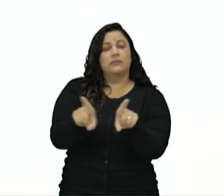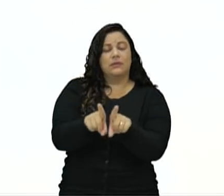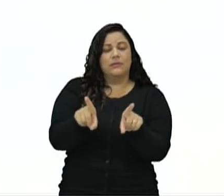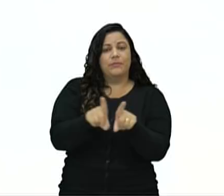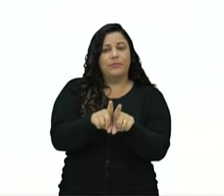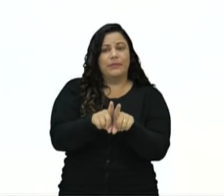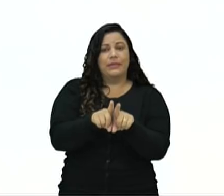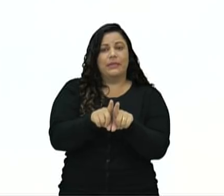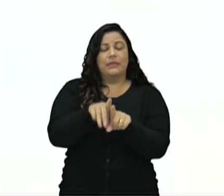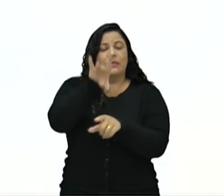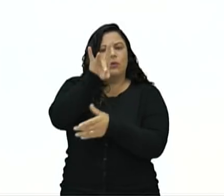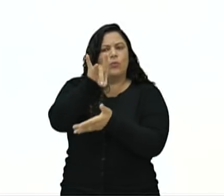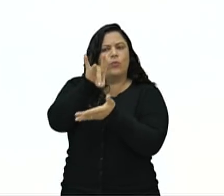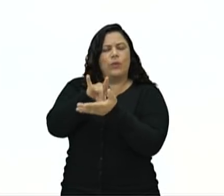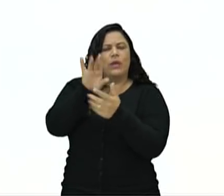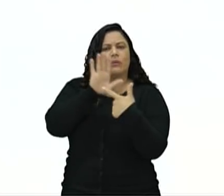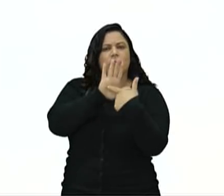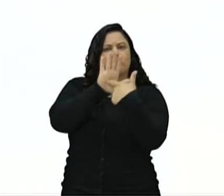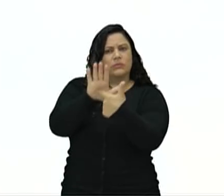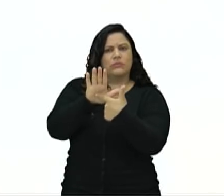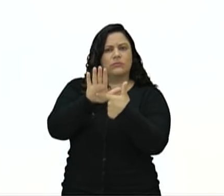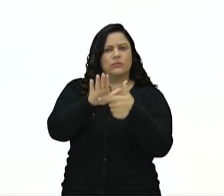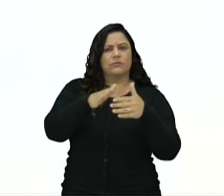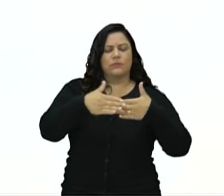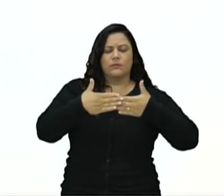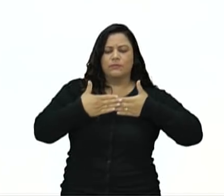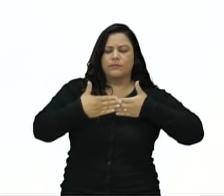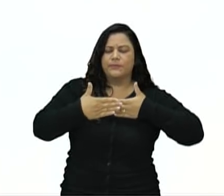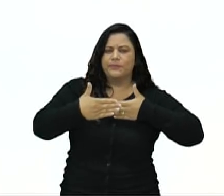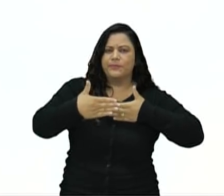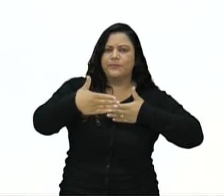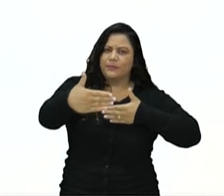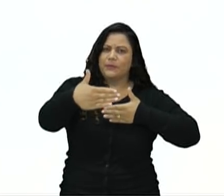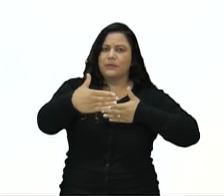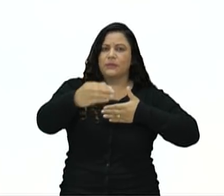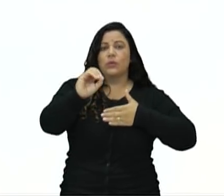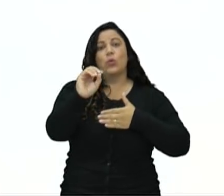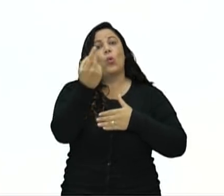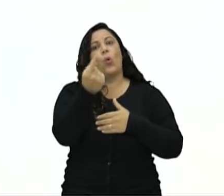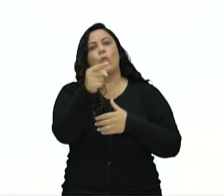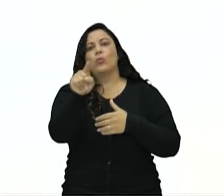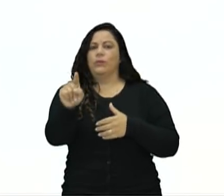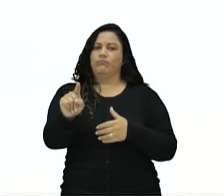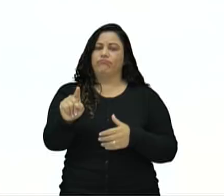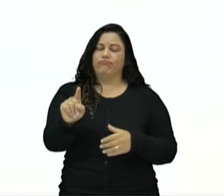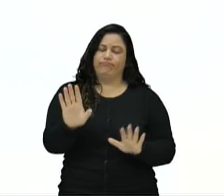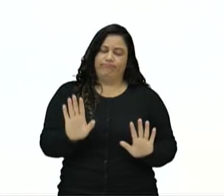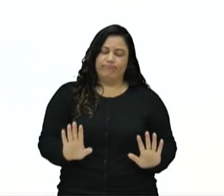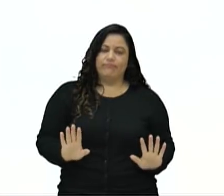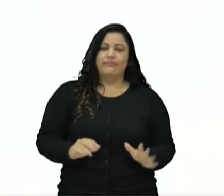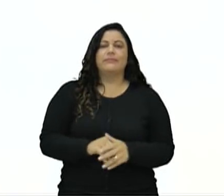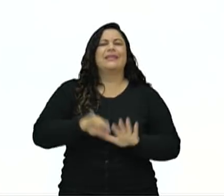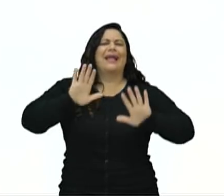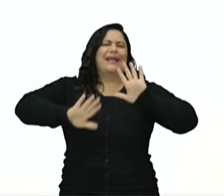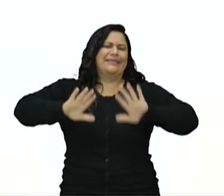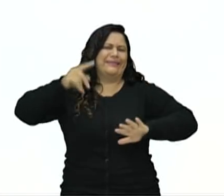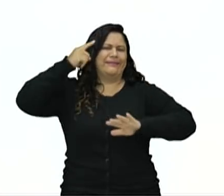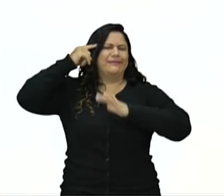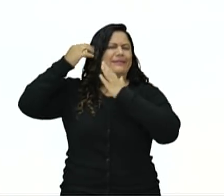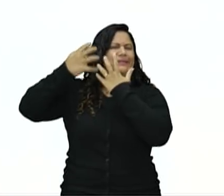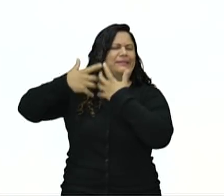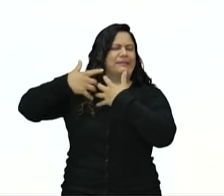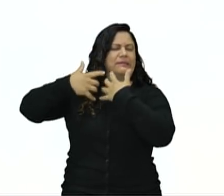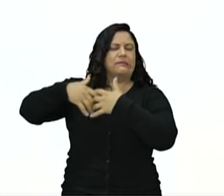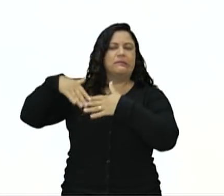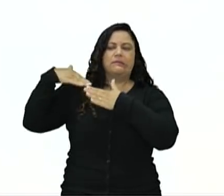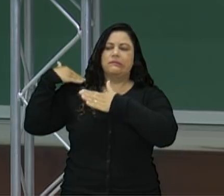eles são apresentados ou seguindo uma linearidade cronológica ou não, né? Nem sempre. Às vezes as memórias se fluem ali no